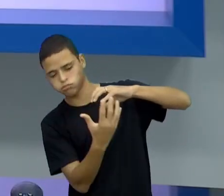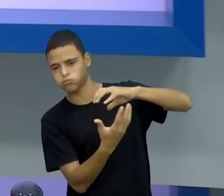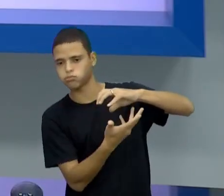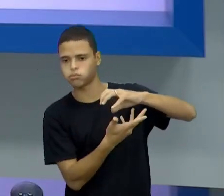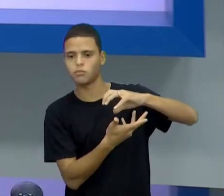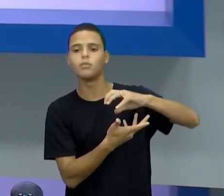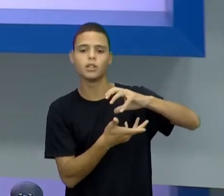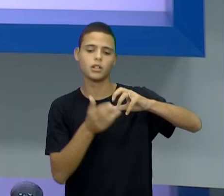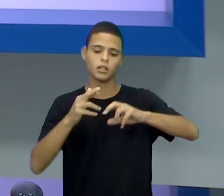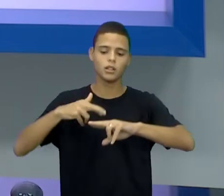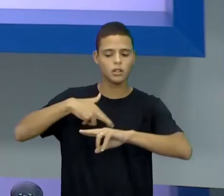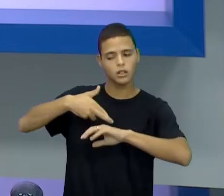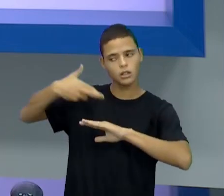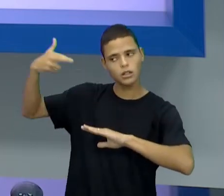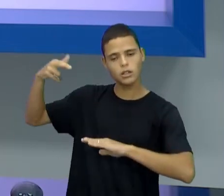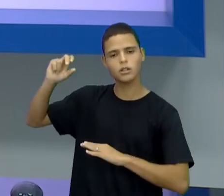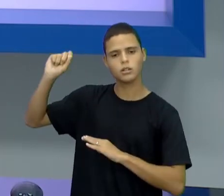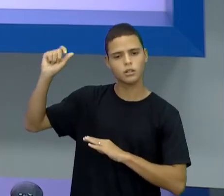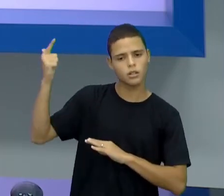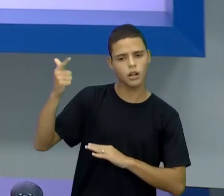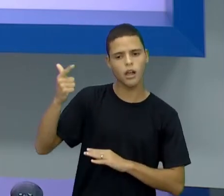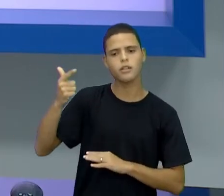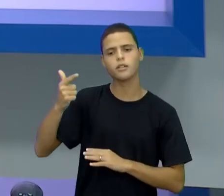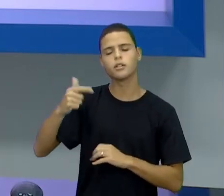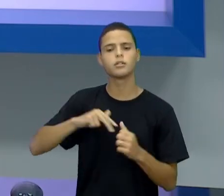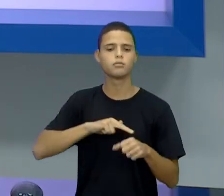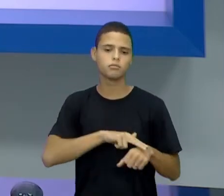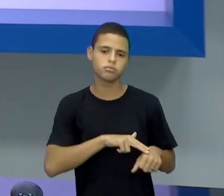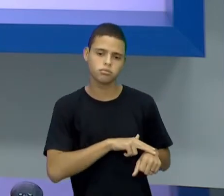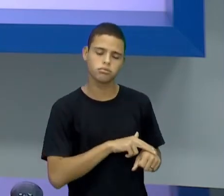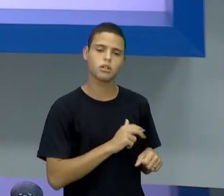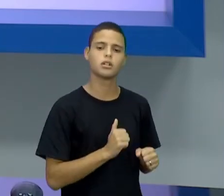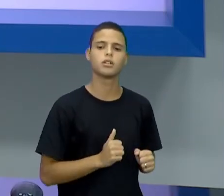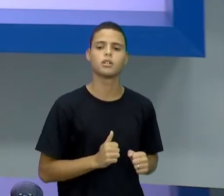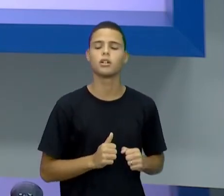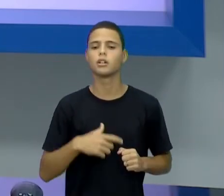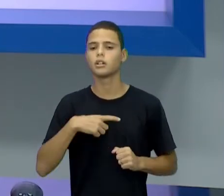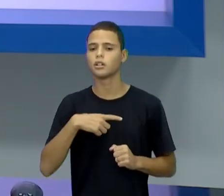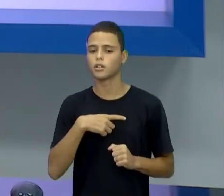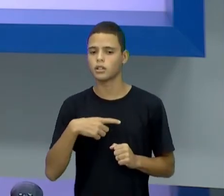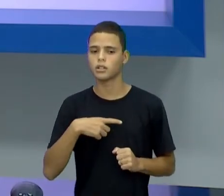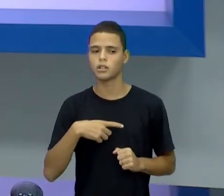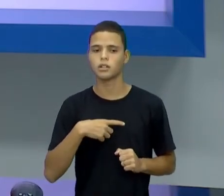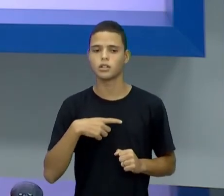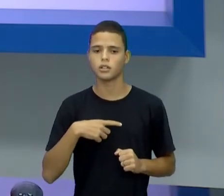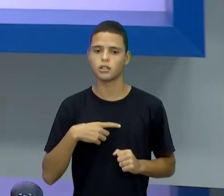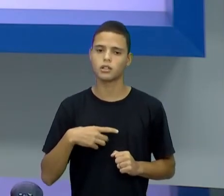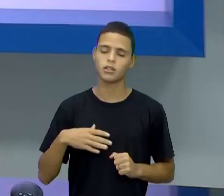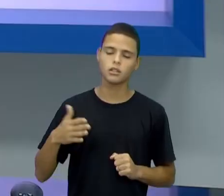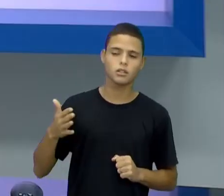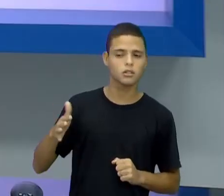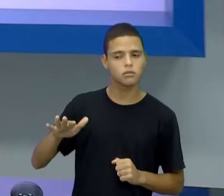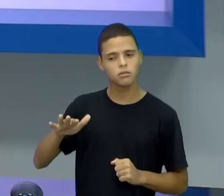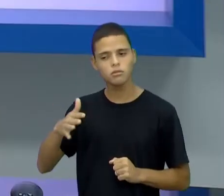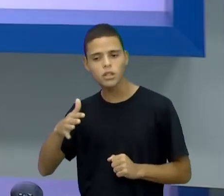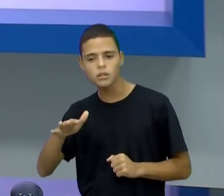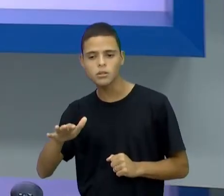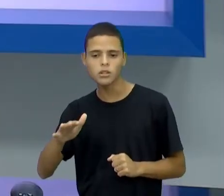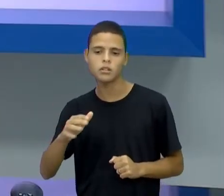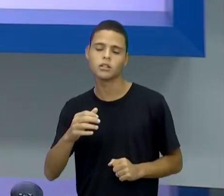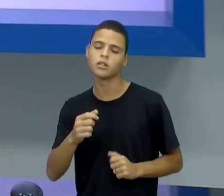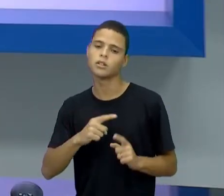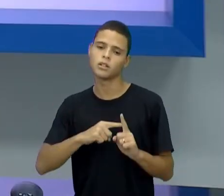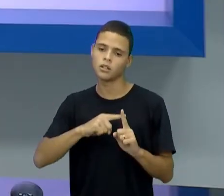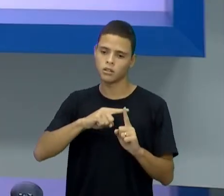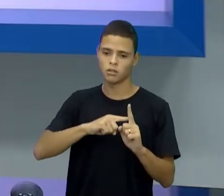radiações solares, né, radiações ultravioletas, né, o que faz com que tenha, né, uma média de temperatura que faça com que os